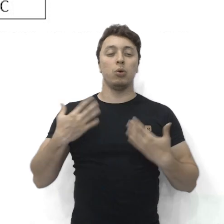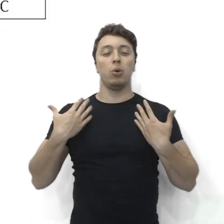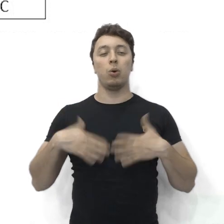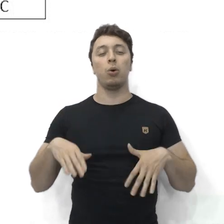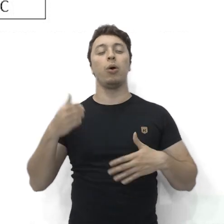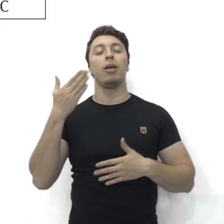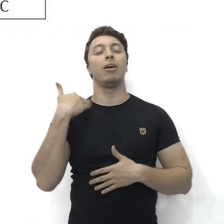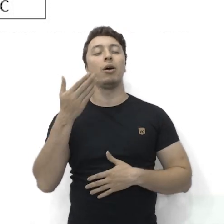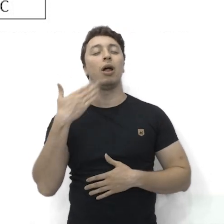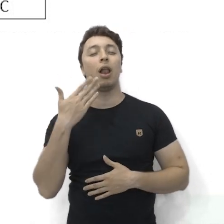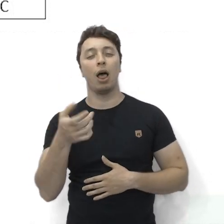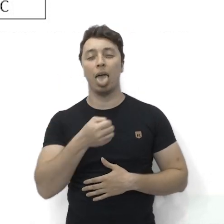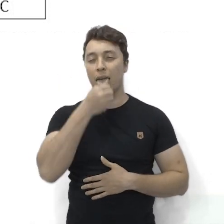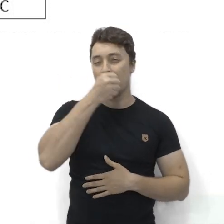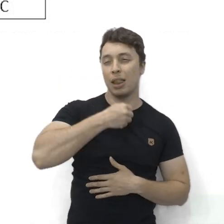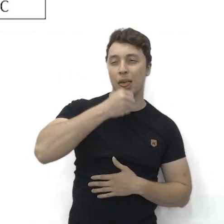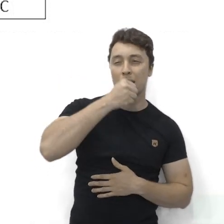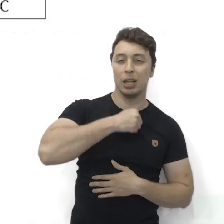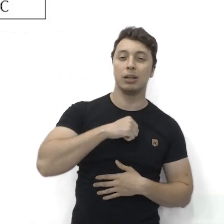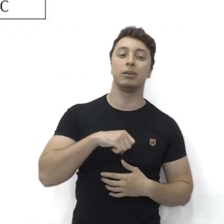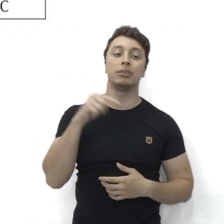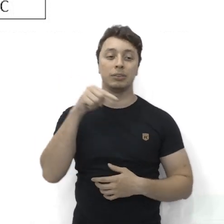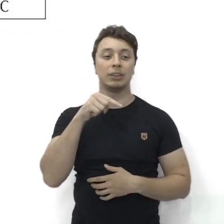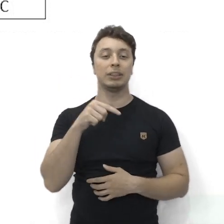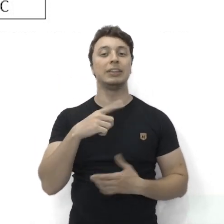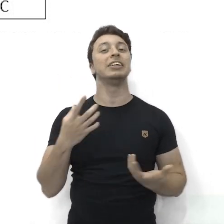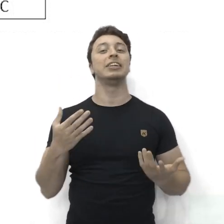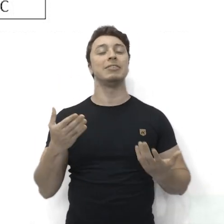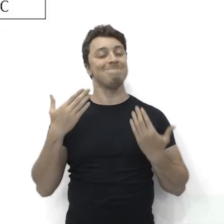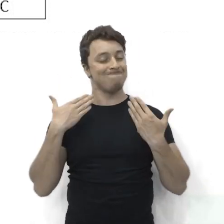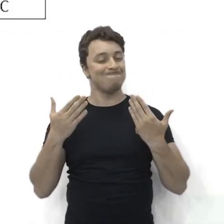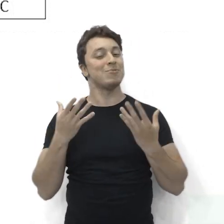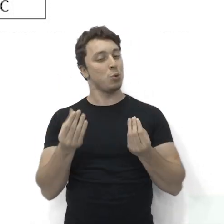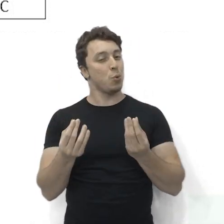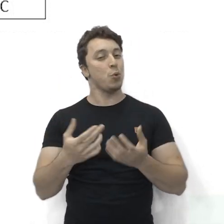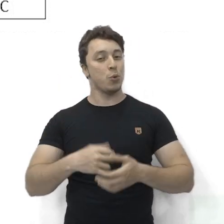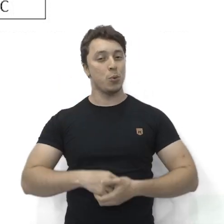tomando sorvete, então significa que nesse dia estava muito calor.